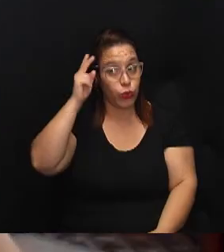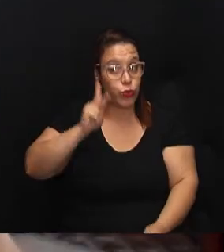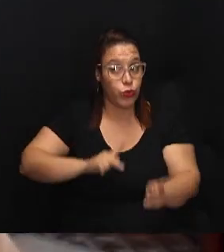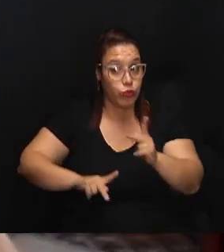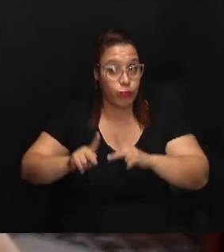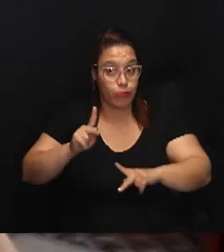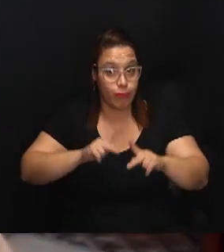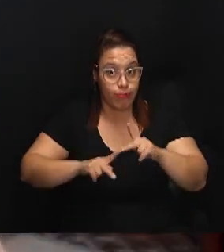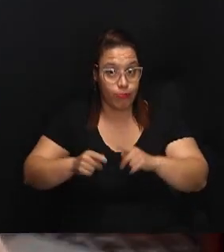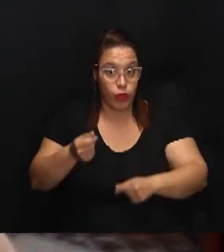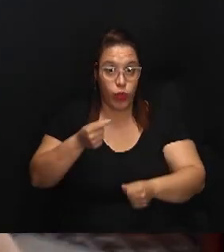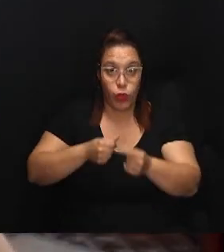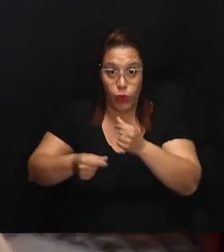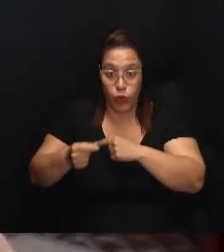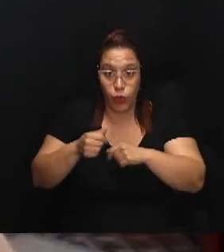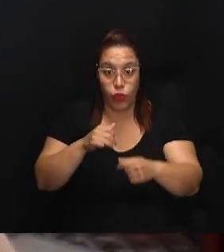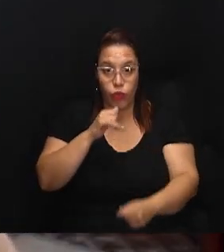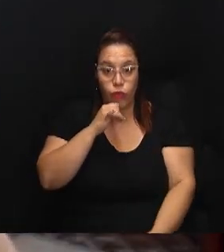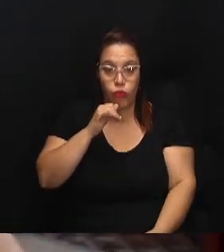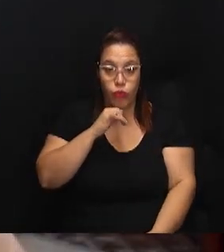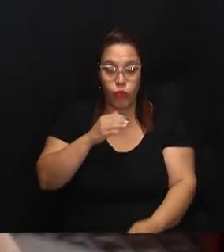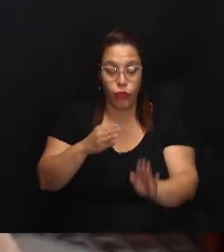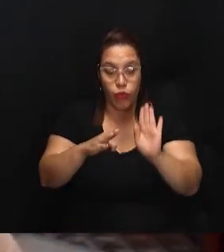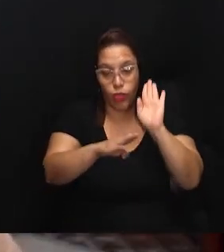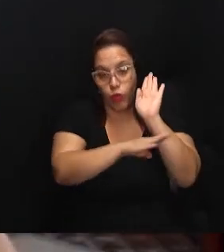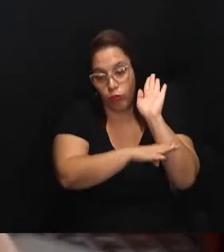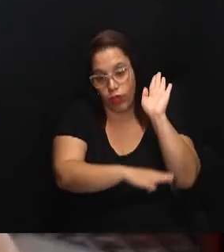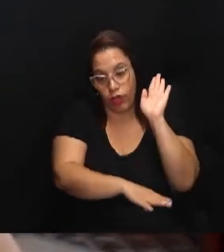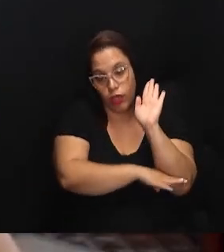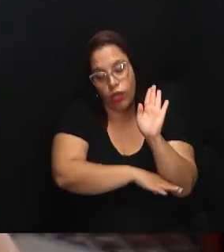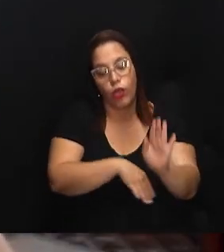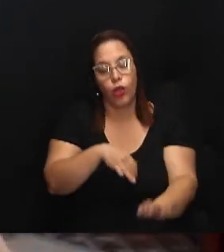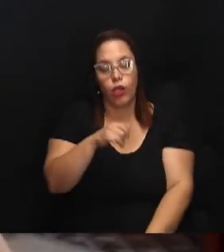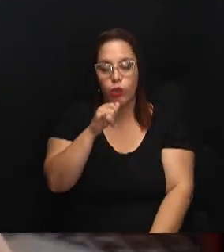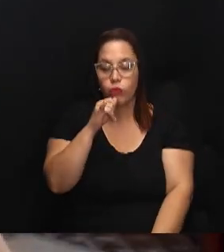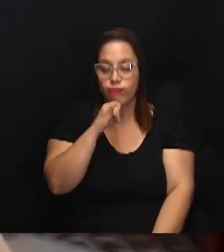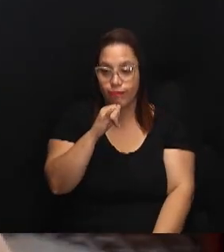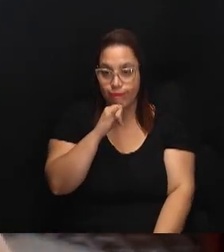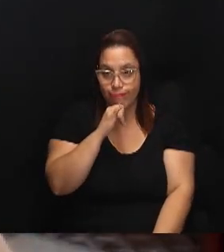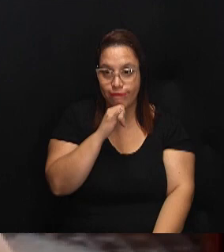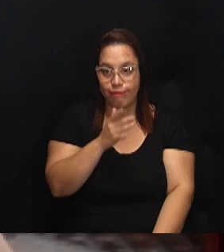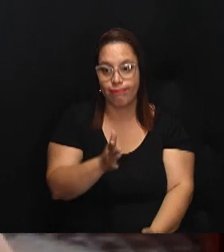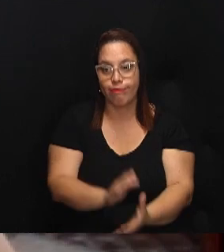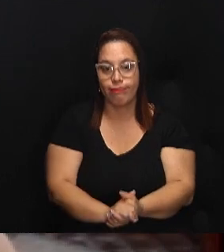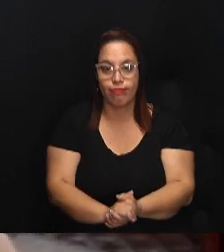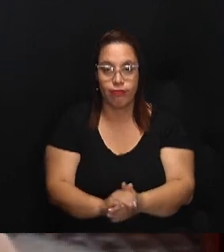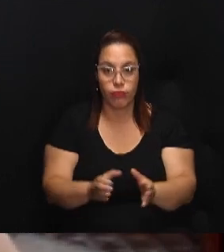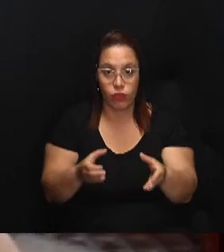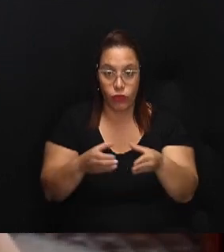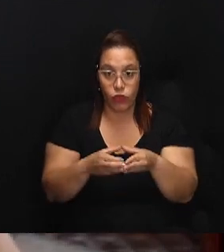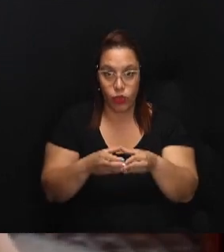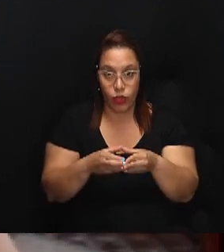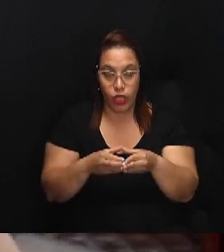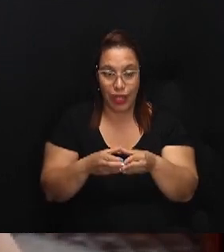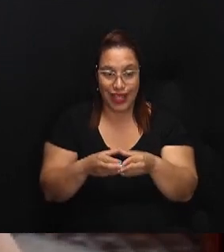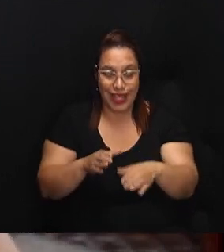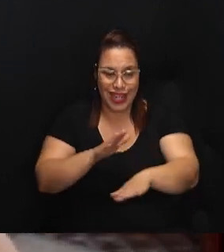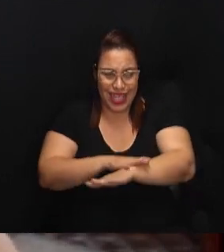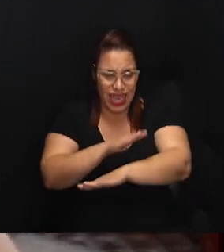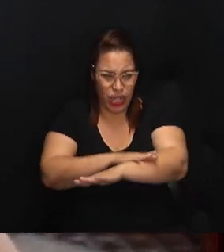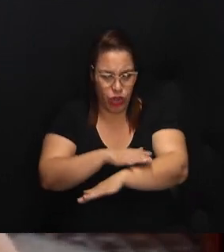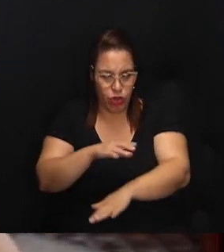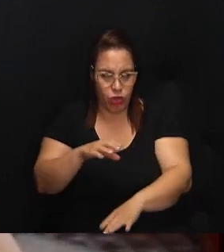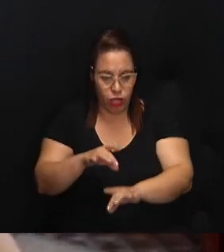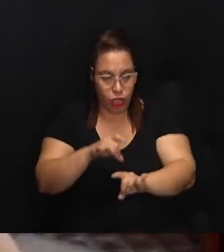cultura popular, para uso econômico, por exemplo, madeira, qualquer coisa desse sentido. Tínhamos um grupo de